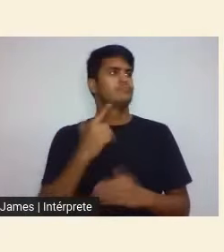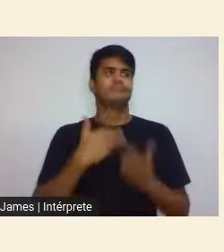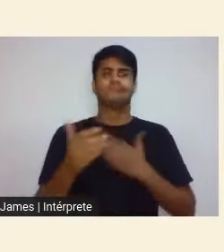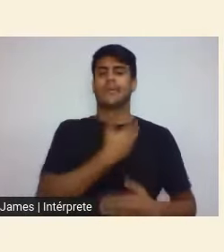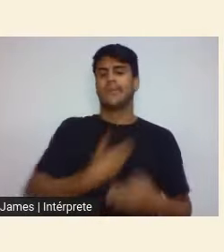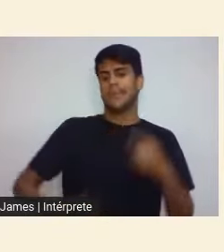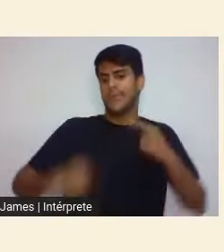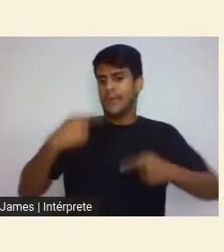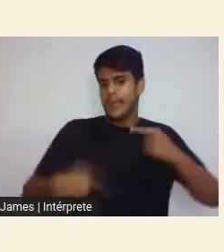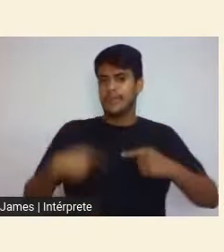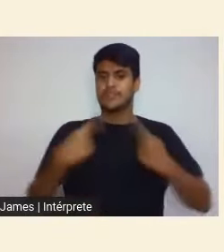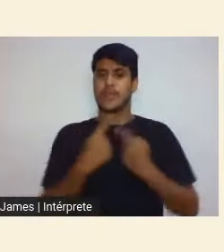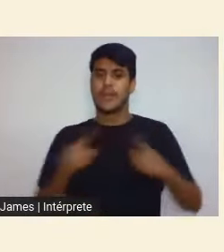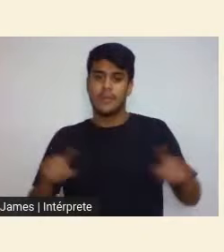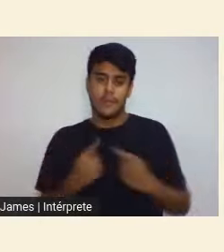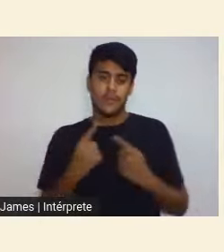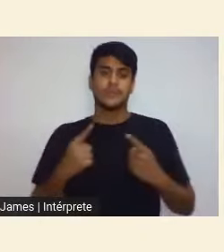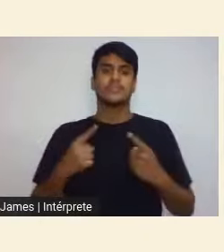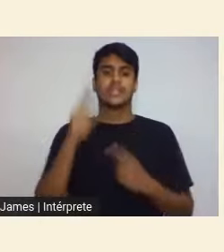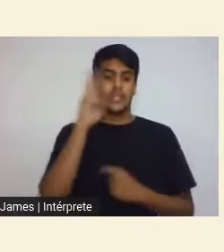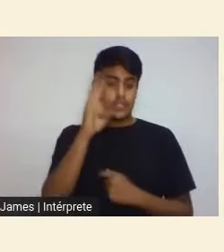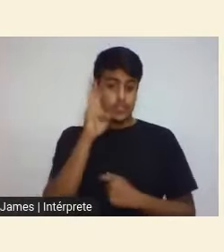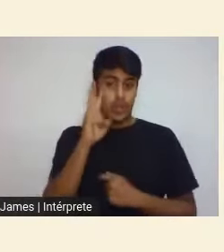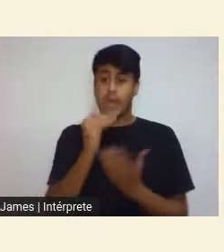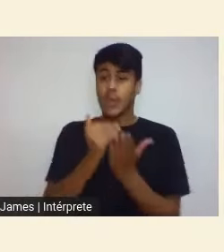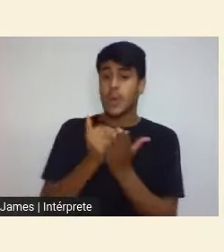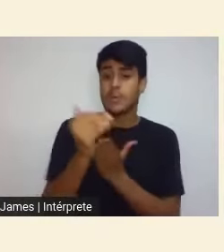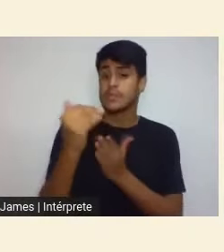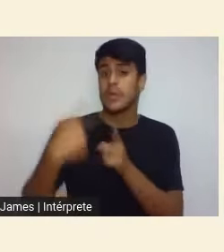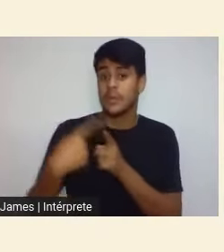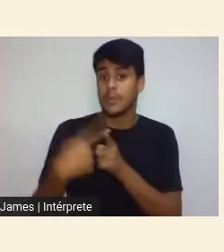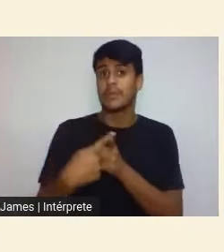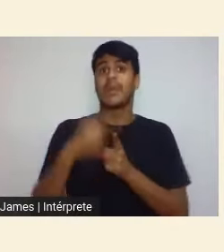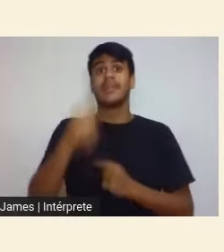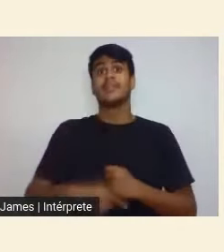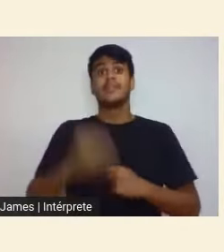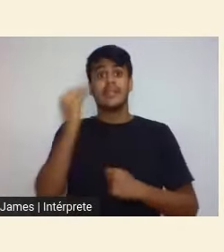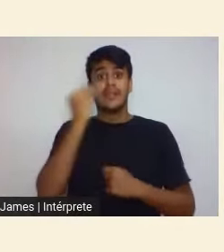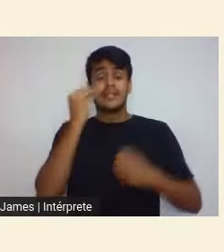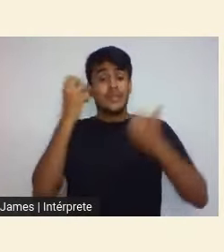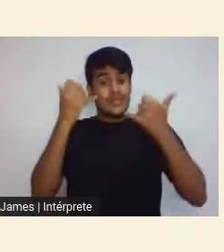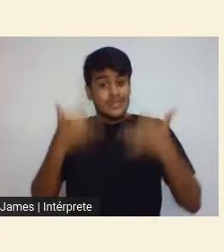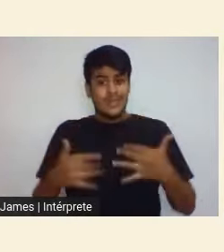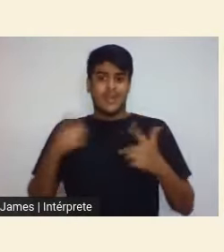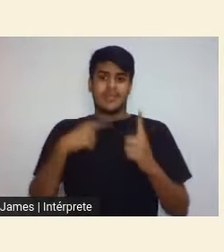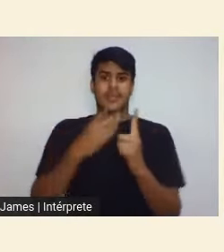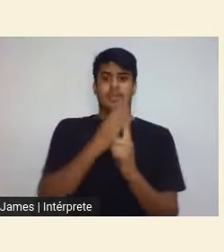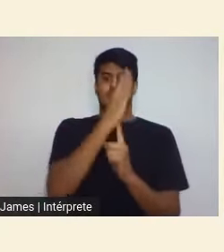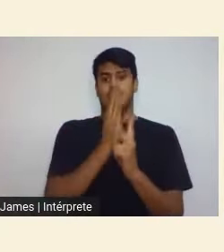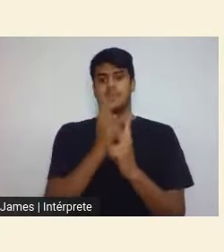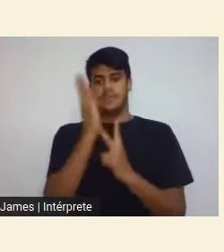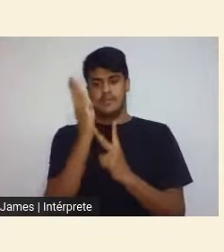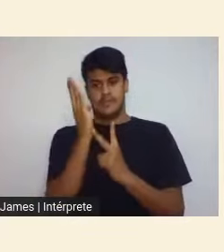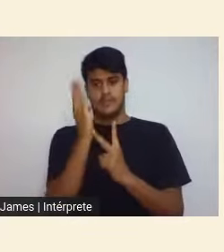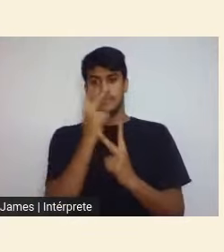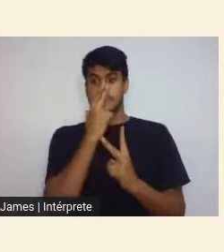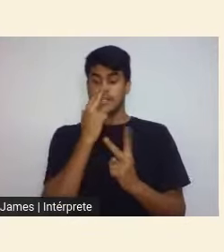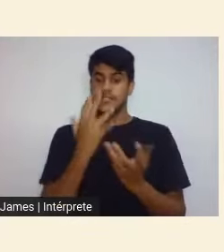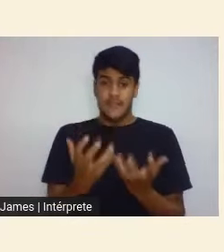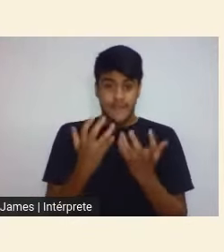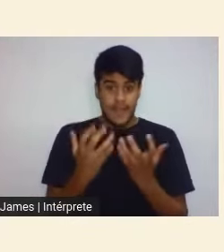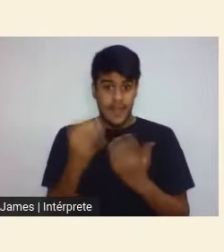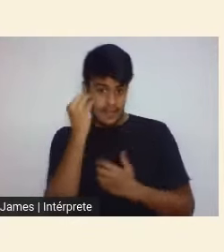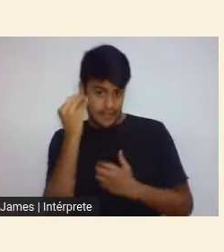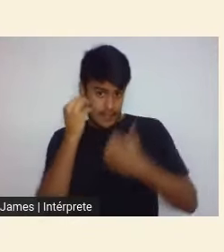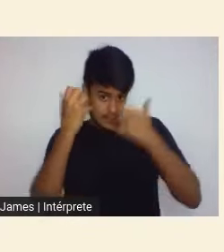história, nasceu desse objetivo de explicação dessa dualidade. Uma fissura que se move entre a realidade